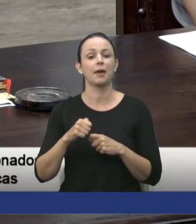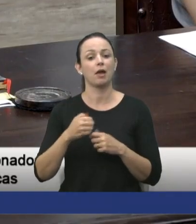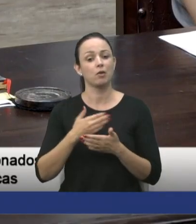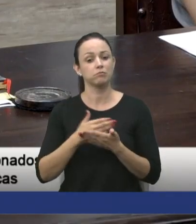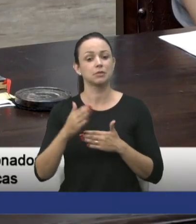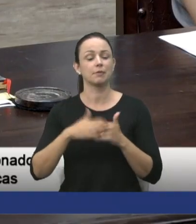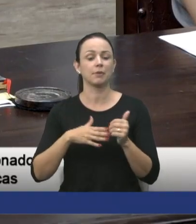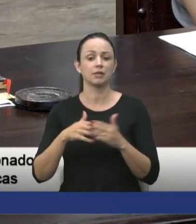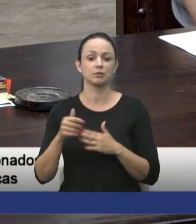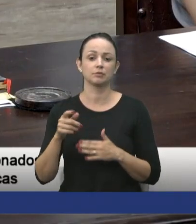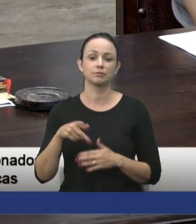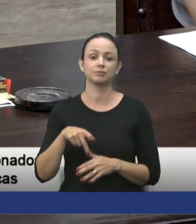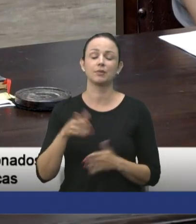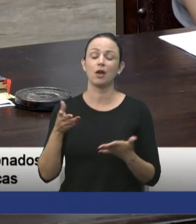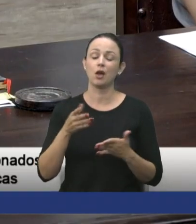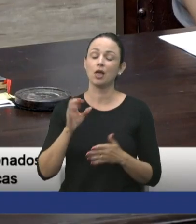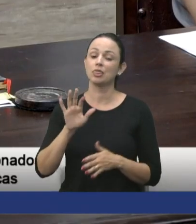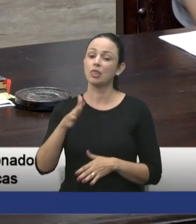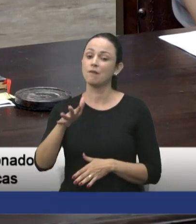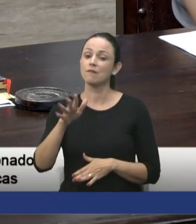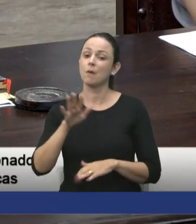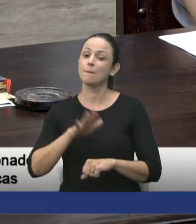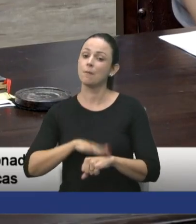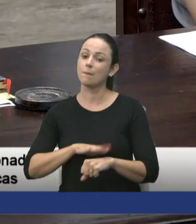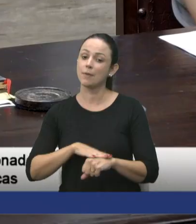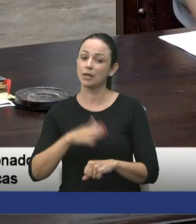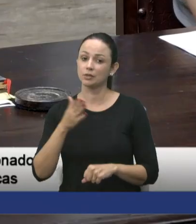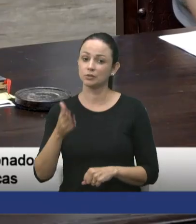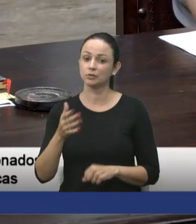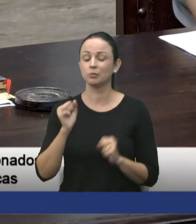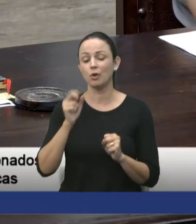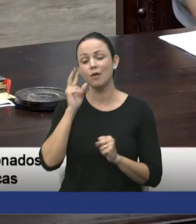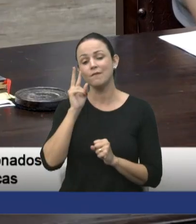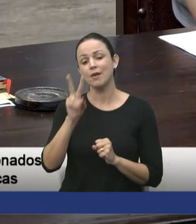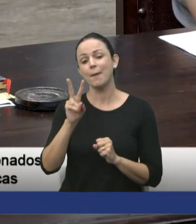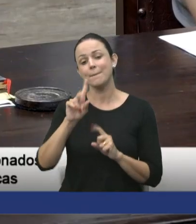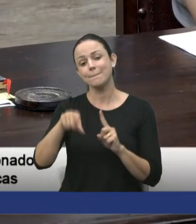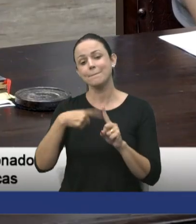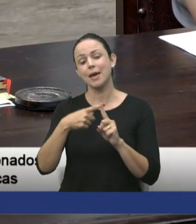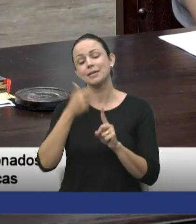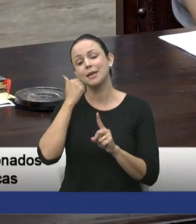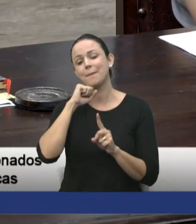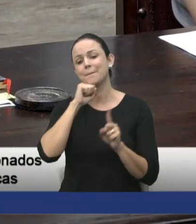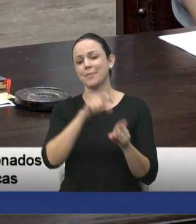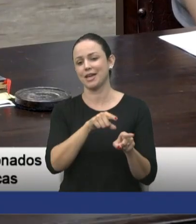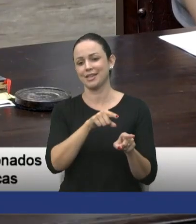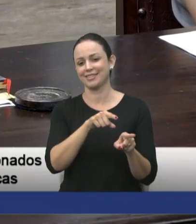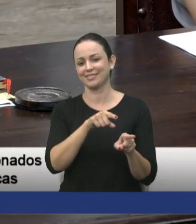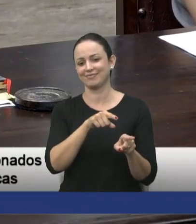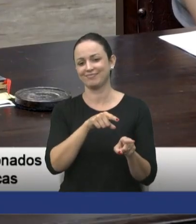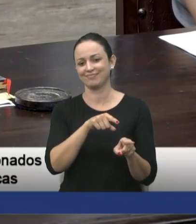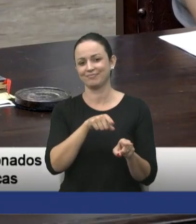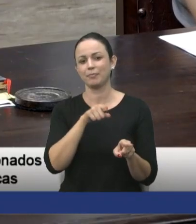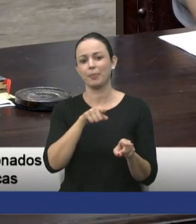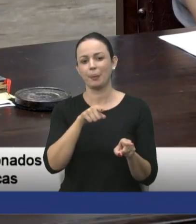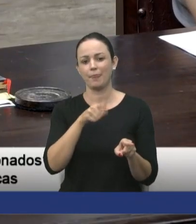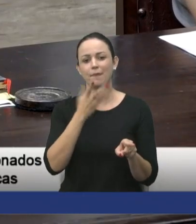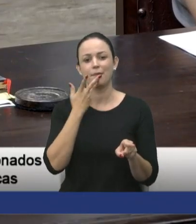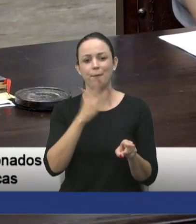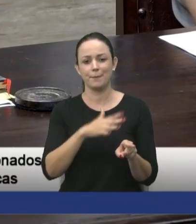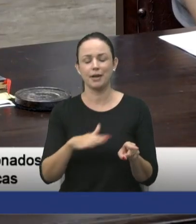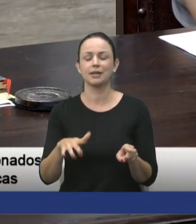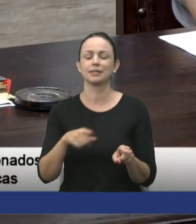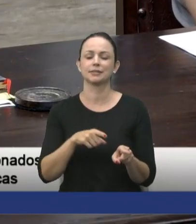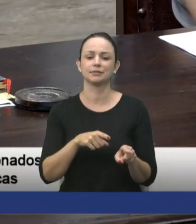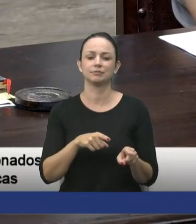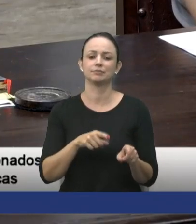seja, Kézia, um momento de poder olhar um pouco mais para a mãe, para que a criança deve